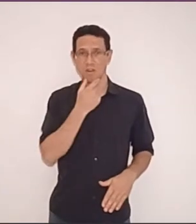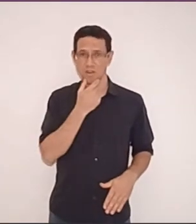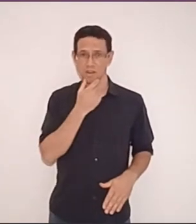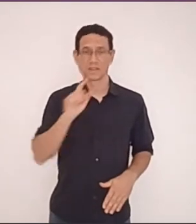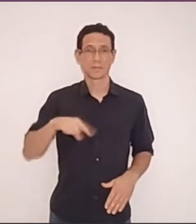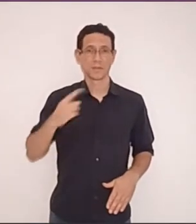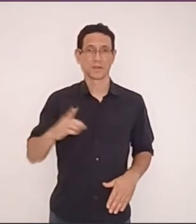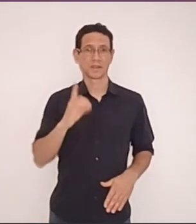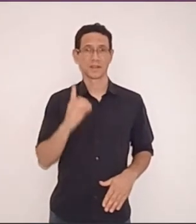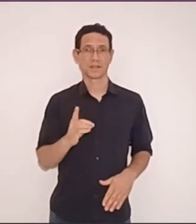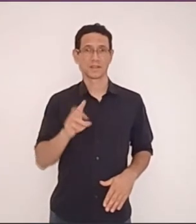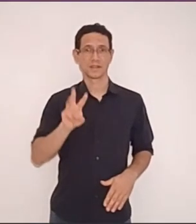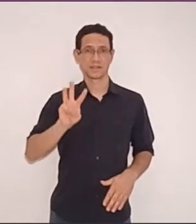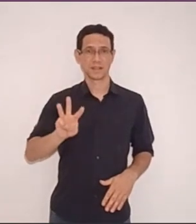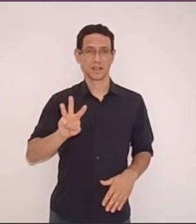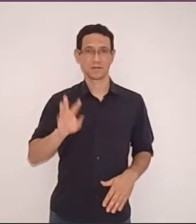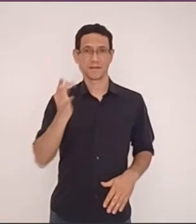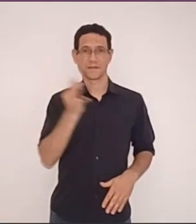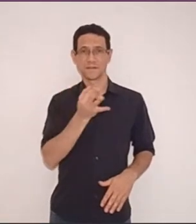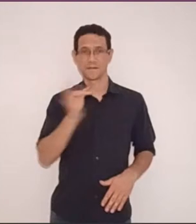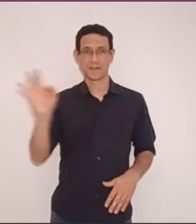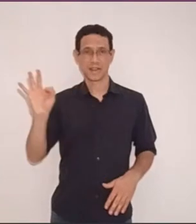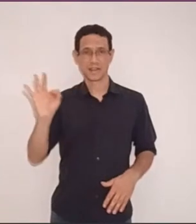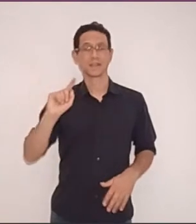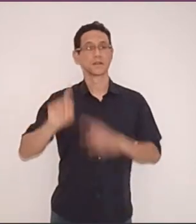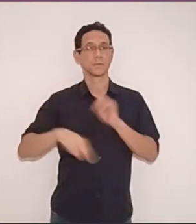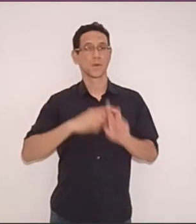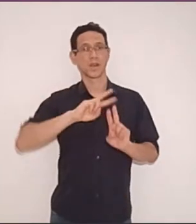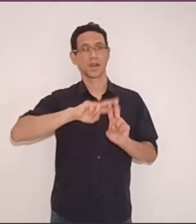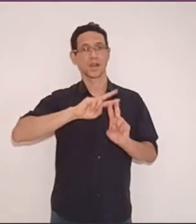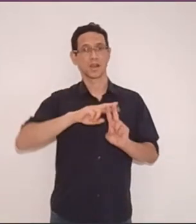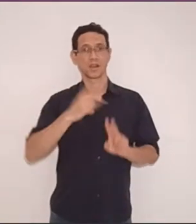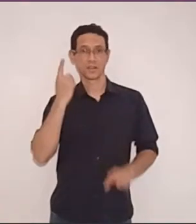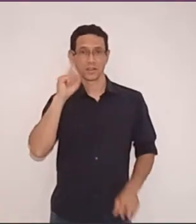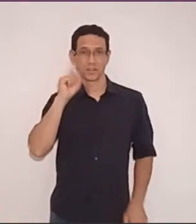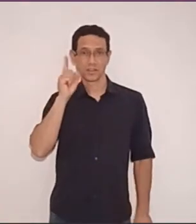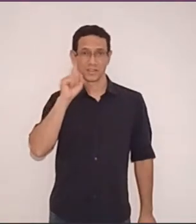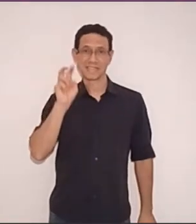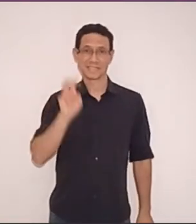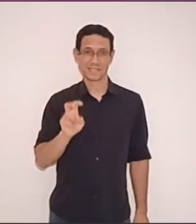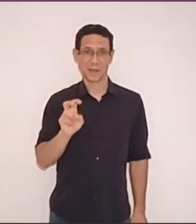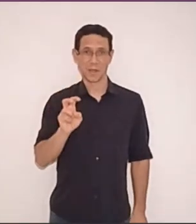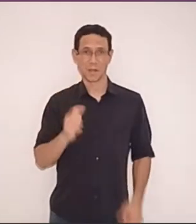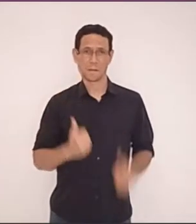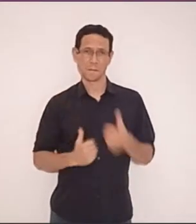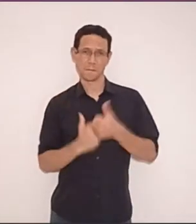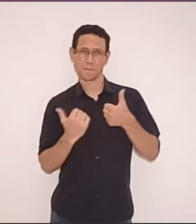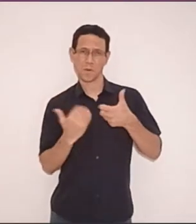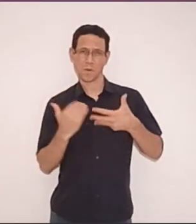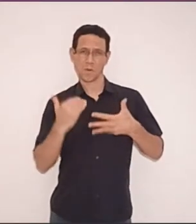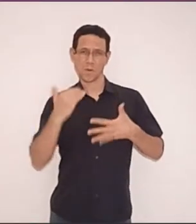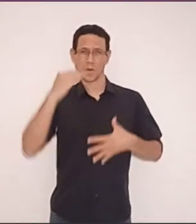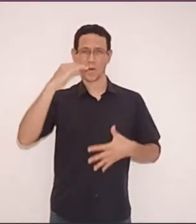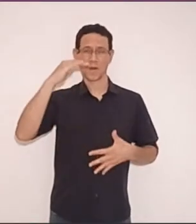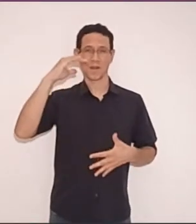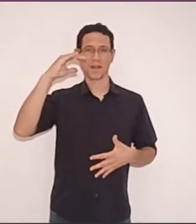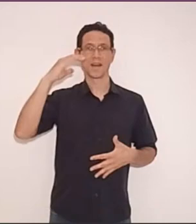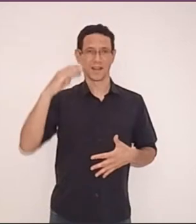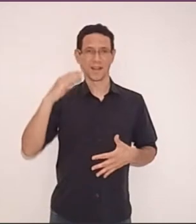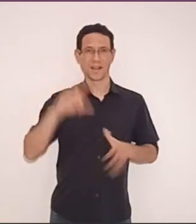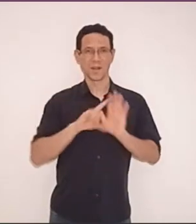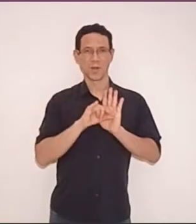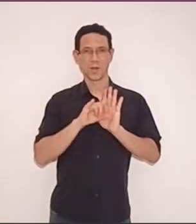na França aí depois de cinco dias que a hashtag já tava quase uma semana no top Trends do Twitter que o Brasil